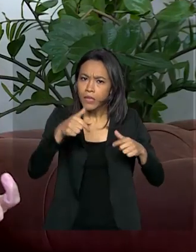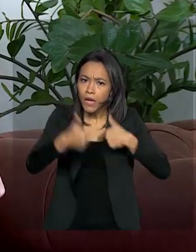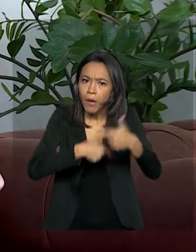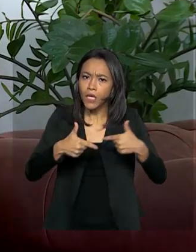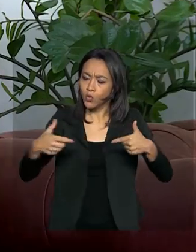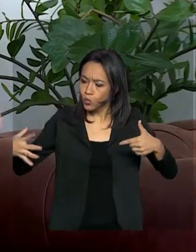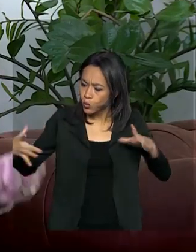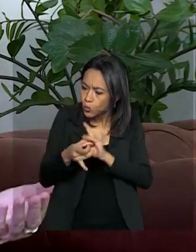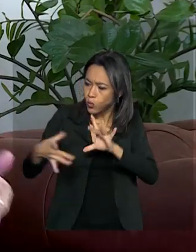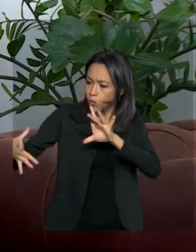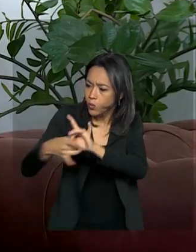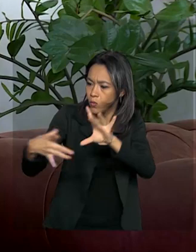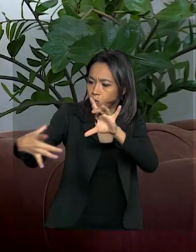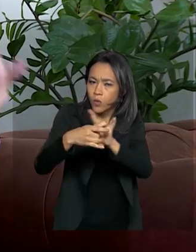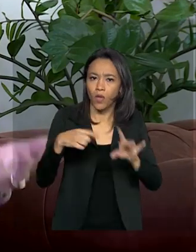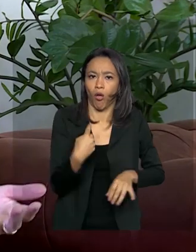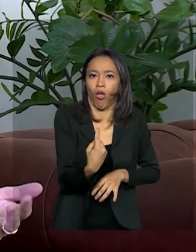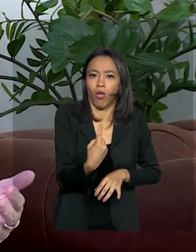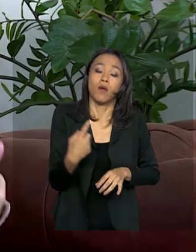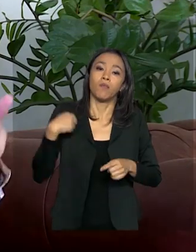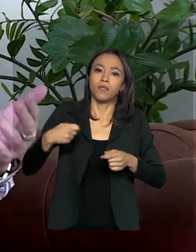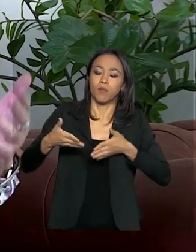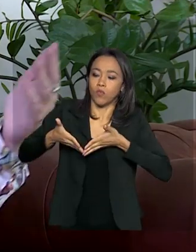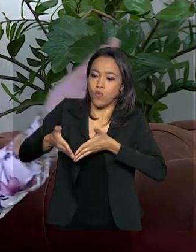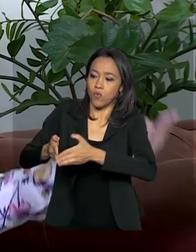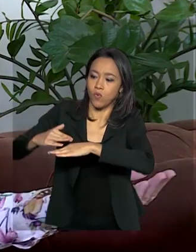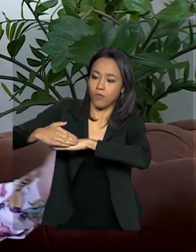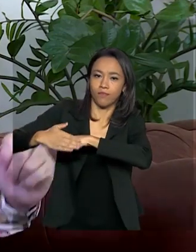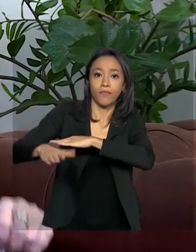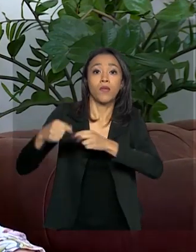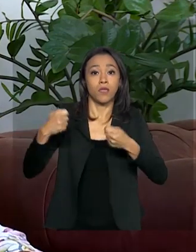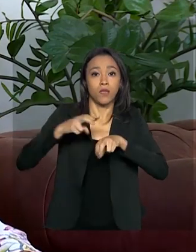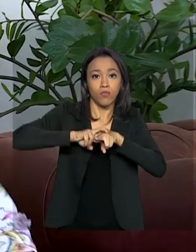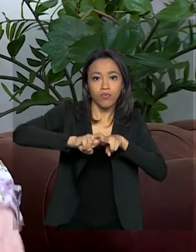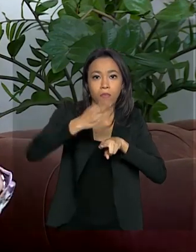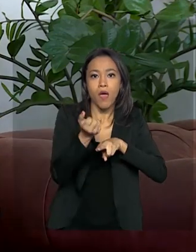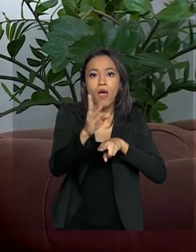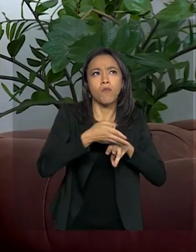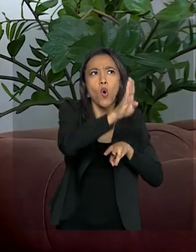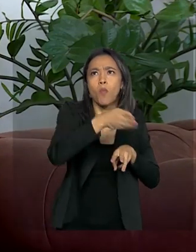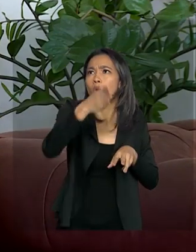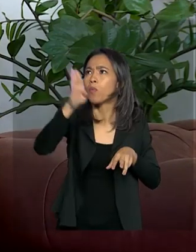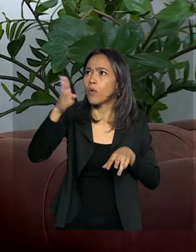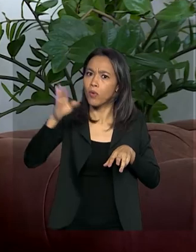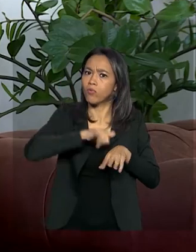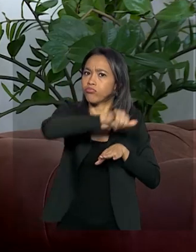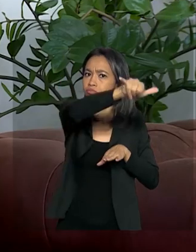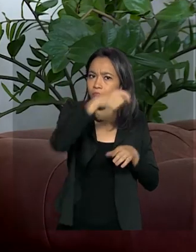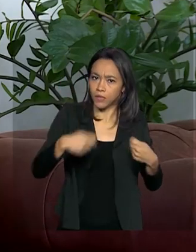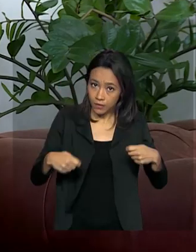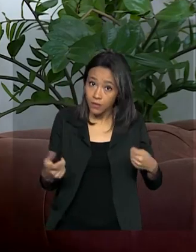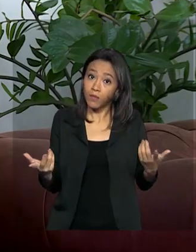não isoladas então nós somos mais fortes para cima de ferrovias é é o misterio da infraestrutura vem fazendo